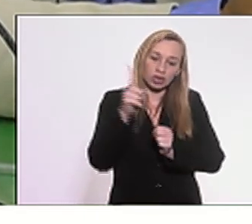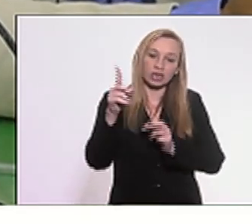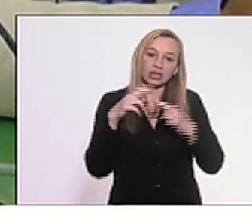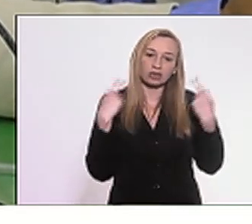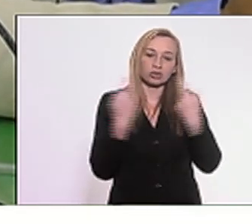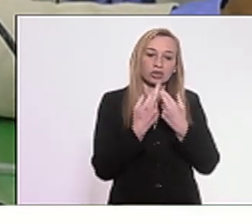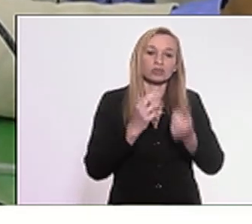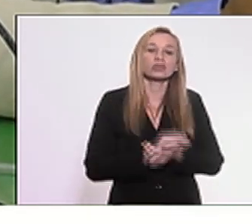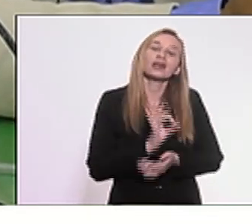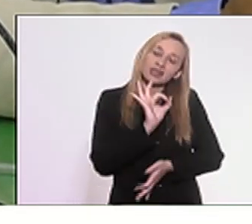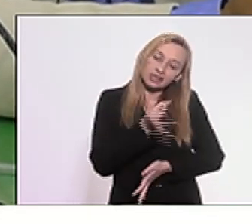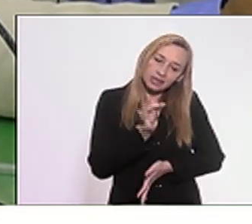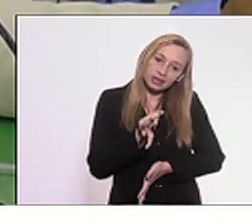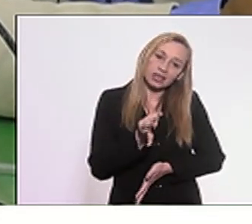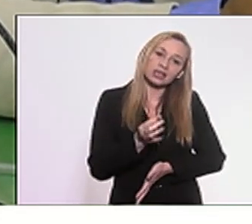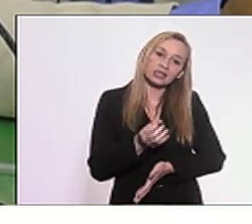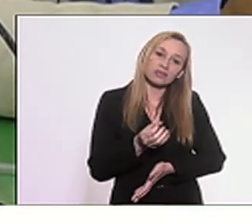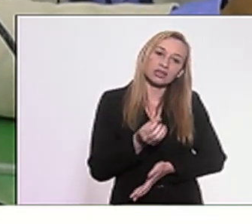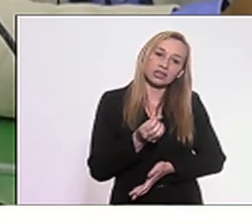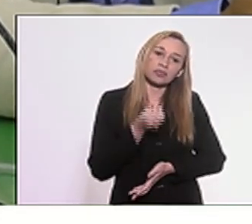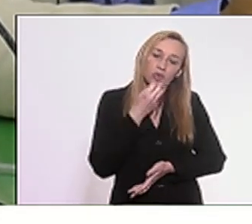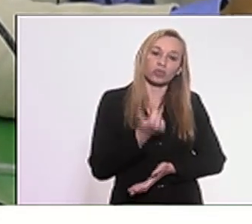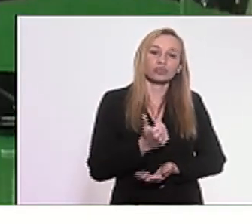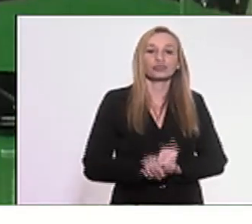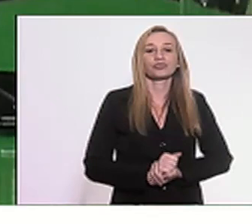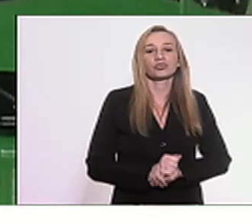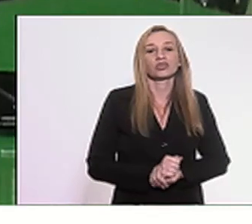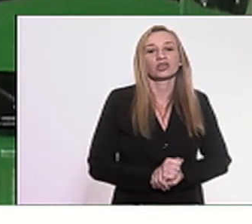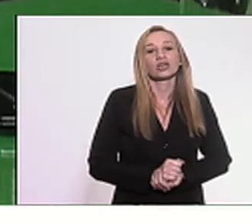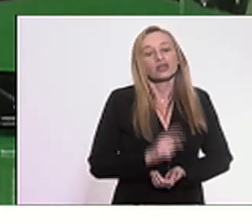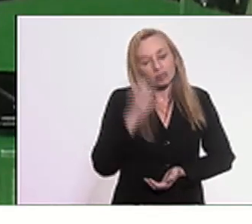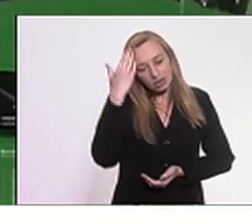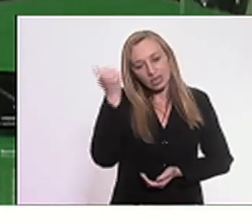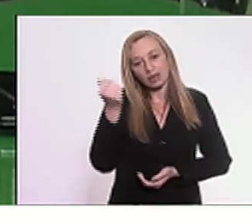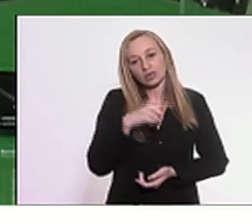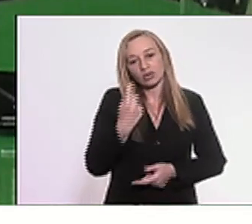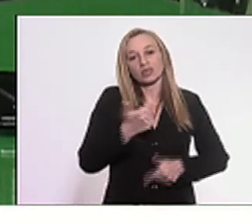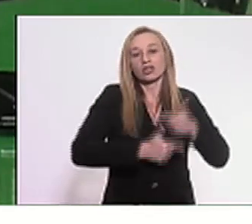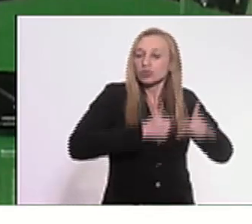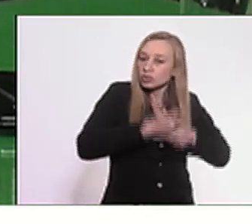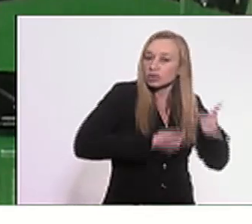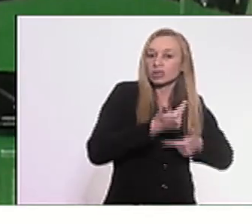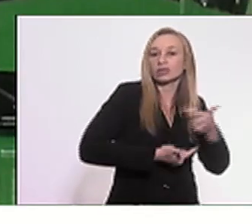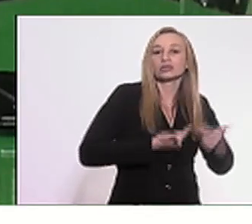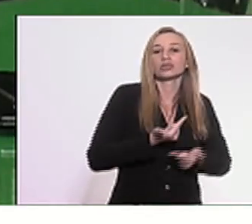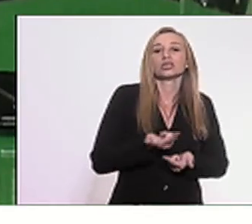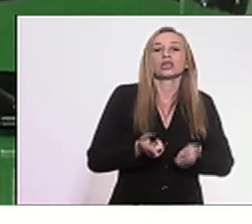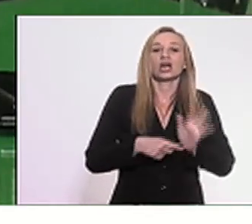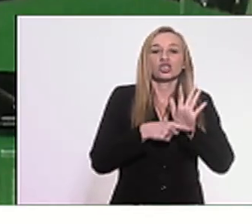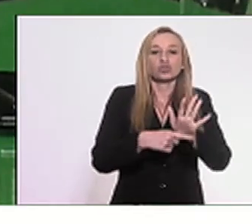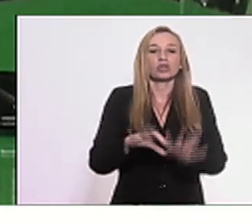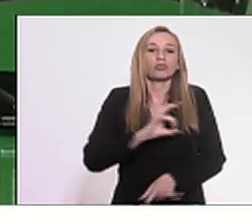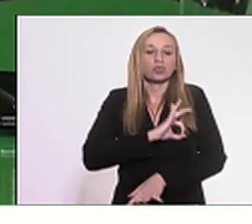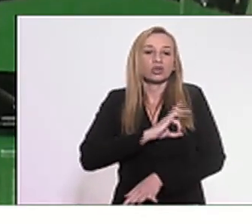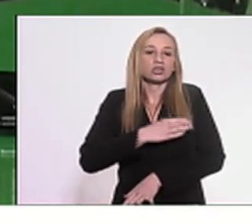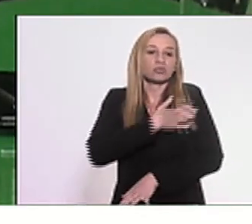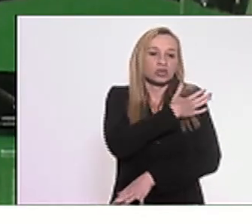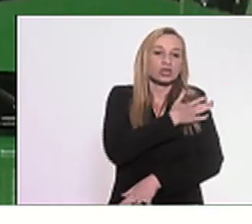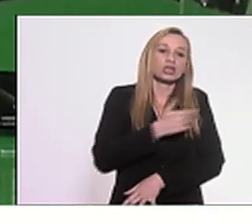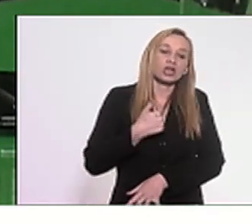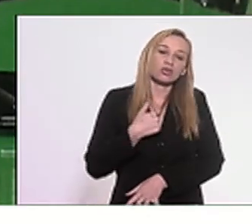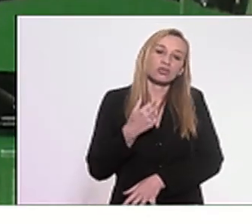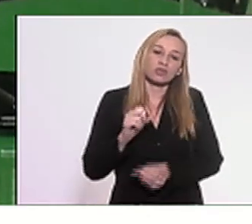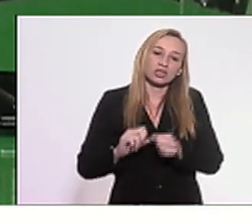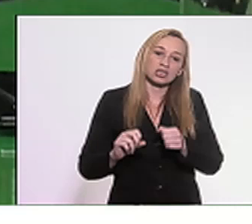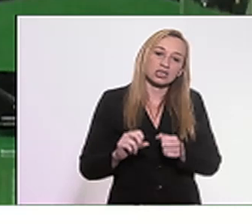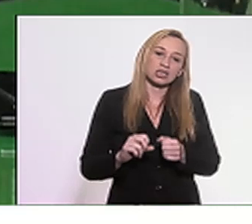reunião, que com certeza vai trazer frutos Wallace, bons. o senhor sabe da nossa luta a favor da Polícia Militar e faço questão de estar